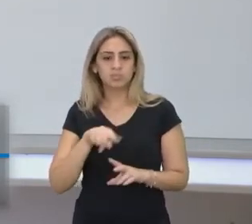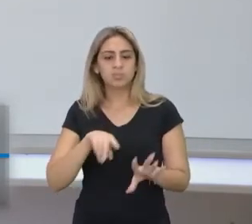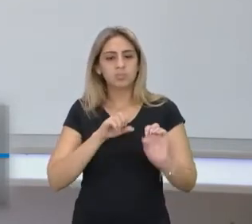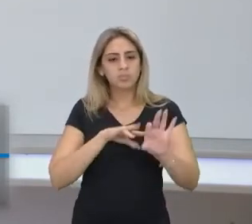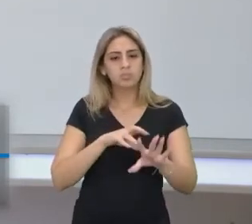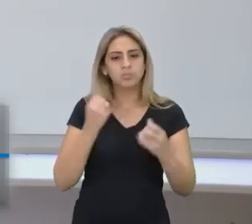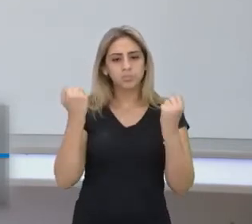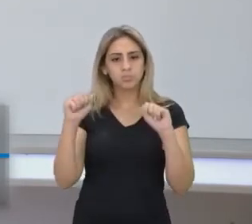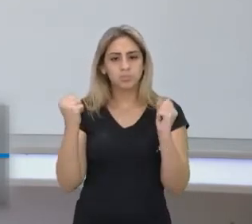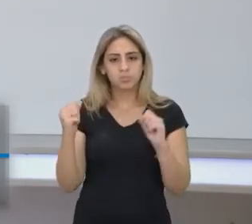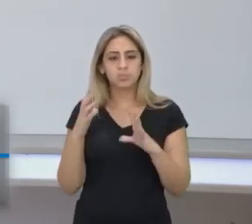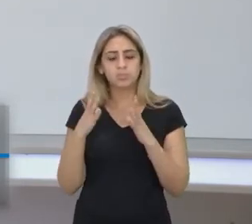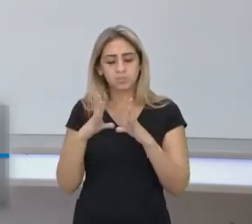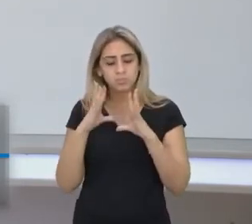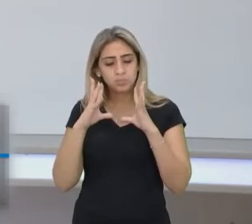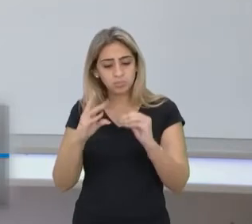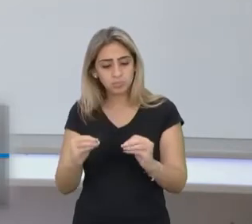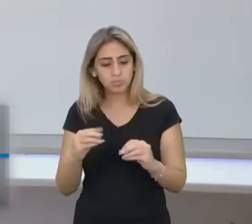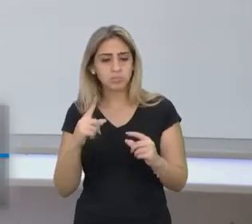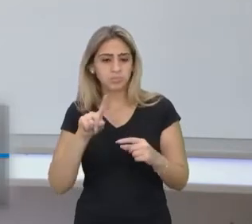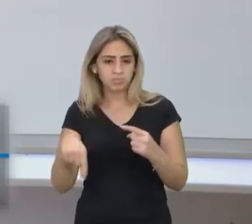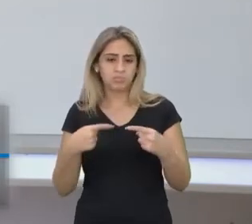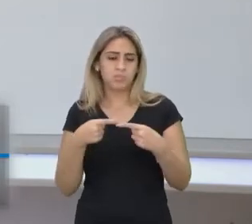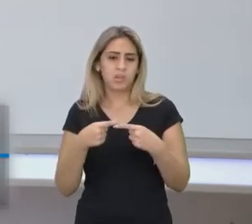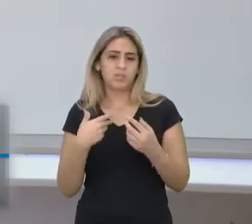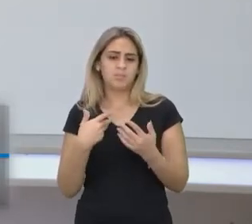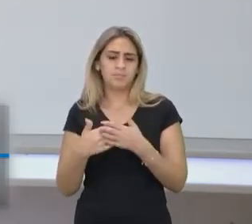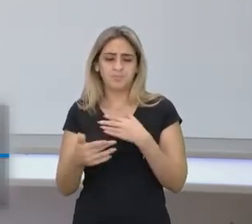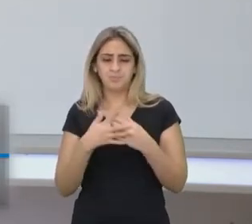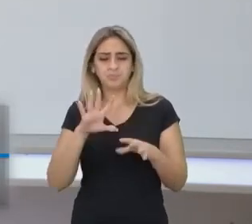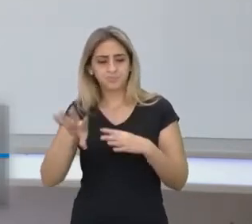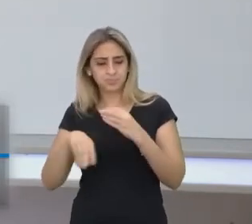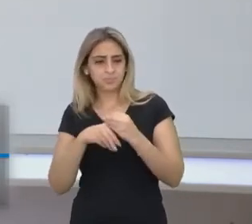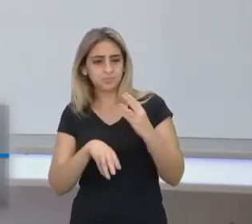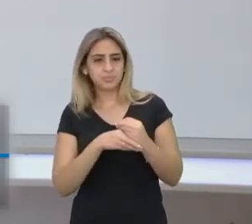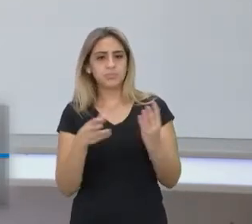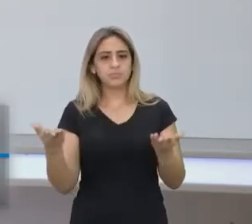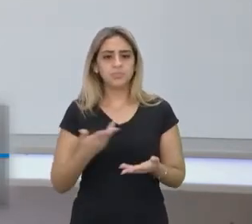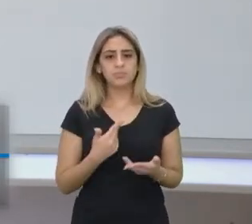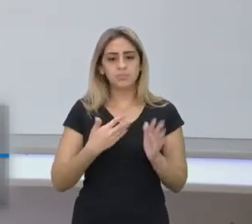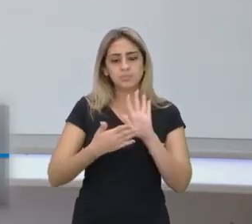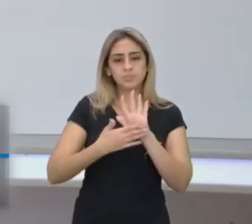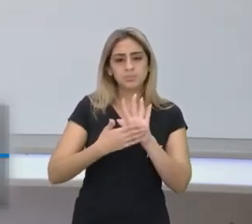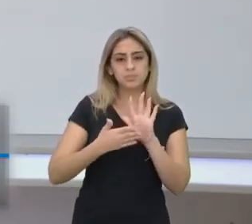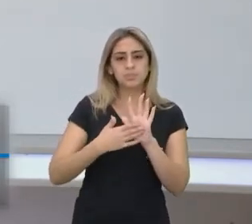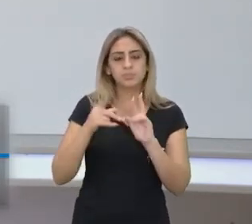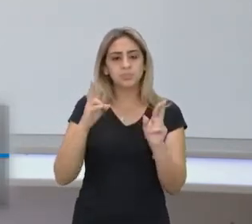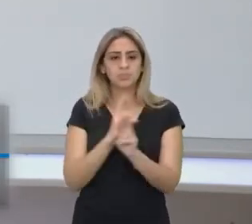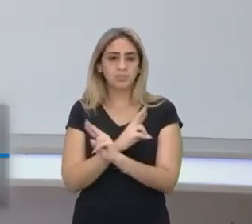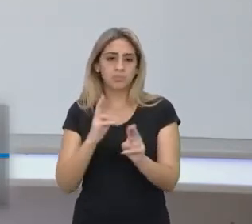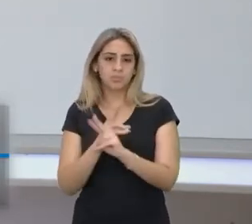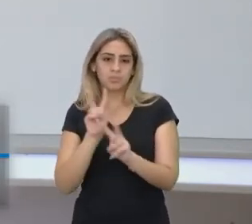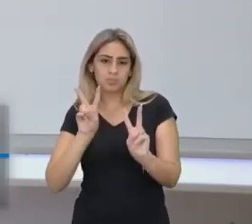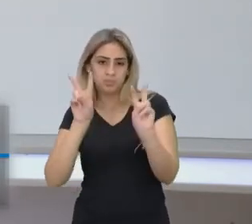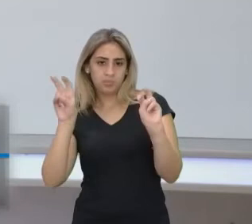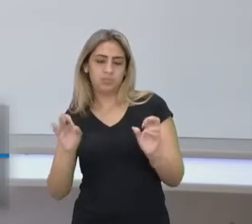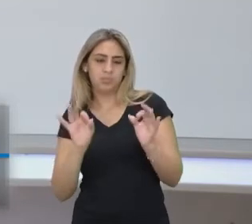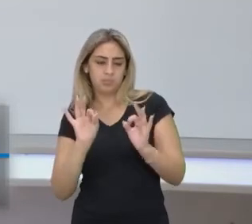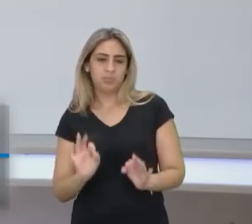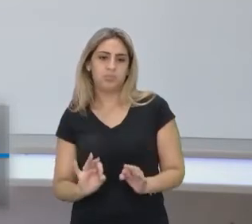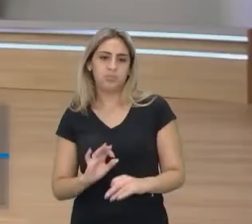educação física. Então, está todo mundo ali ligado. E cada componente traz uma proposta relacionada ao tema